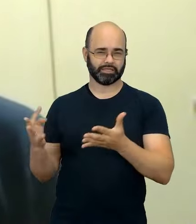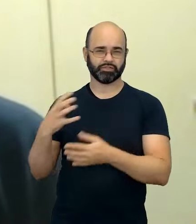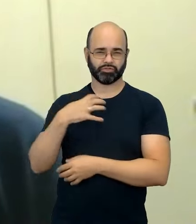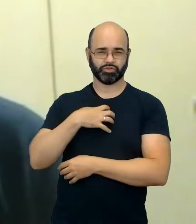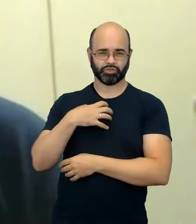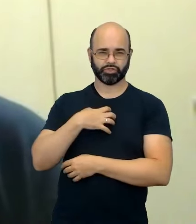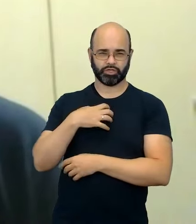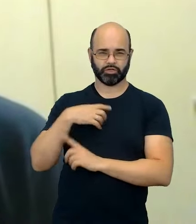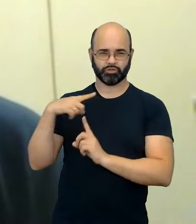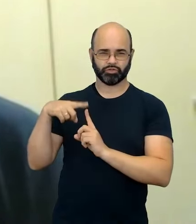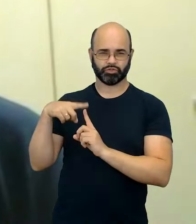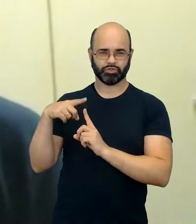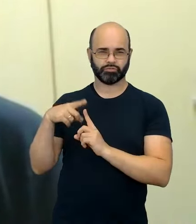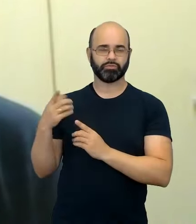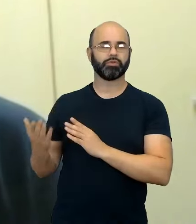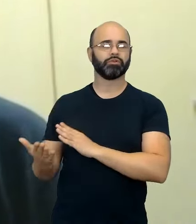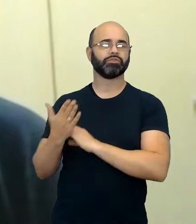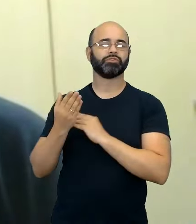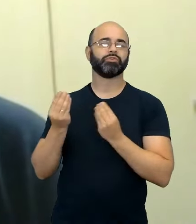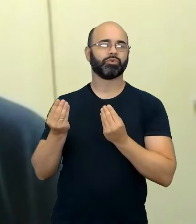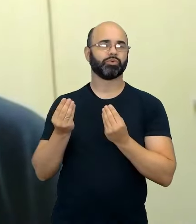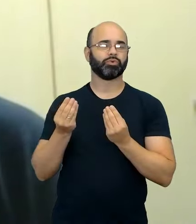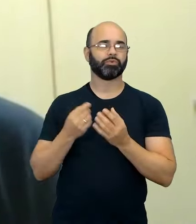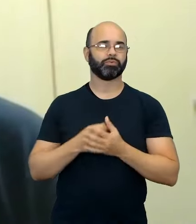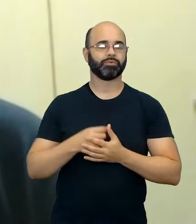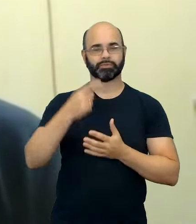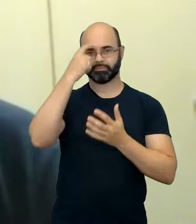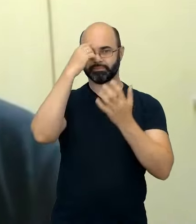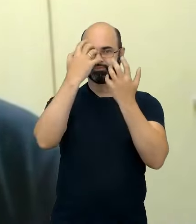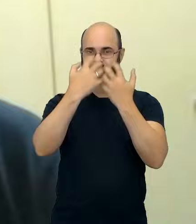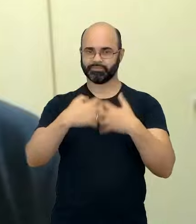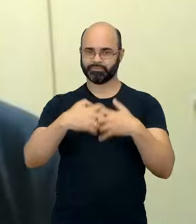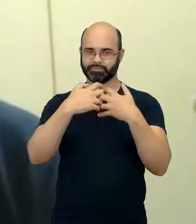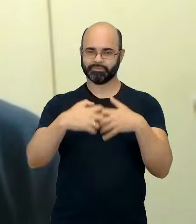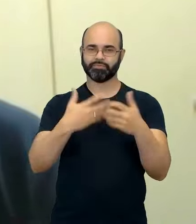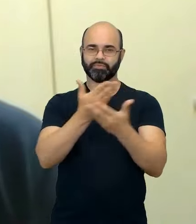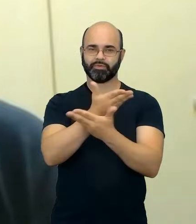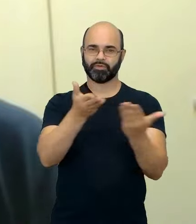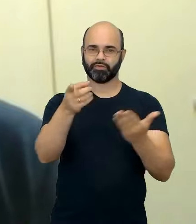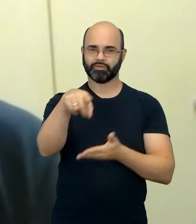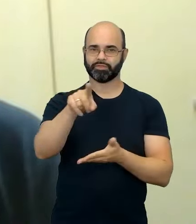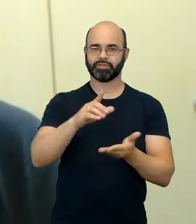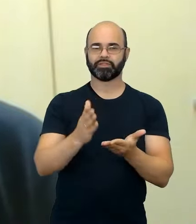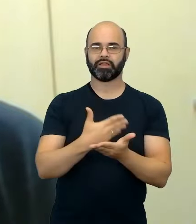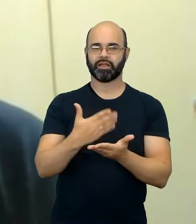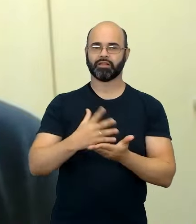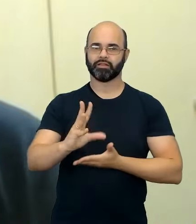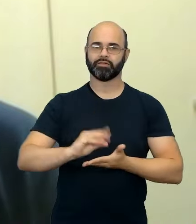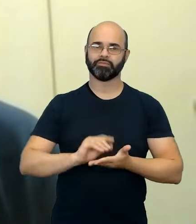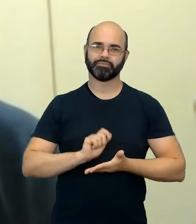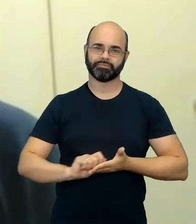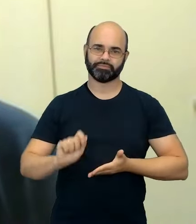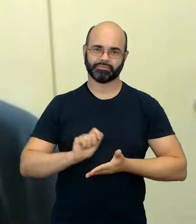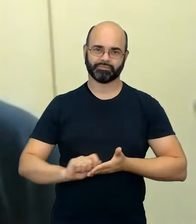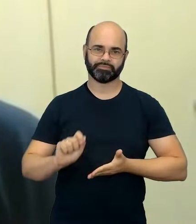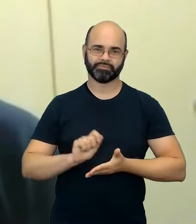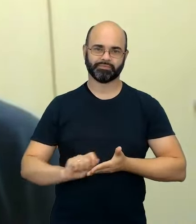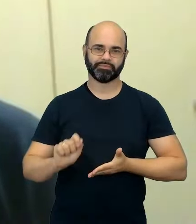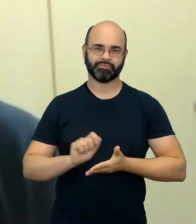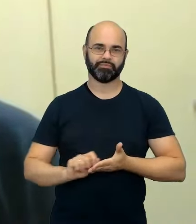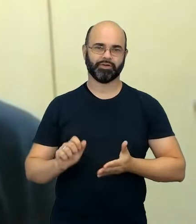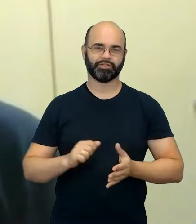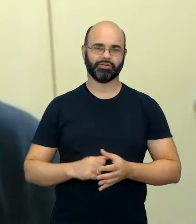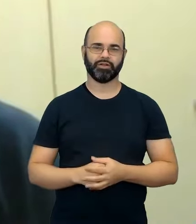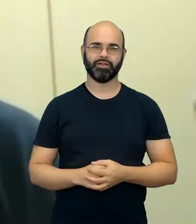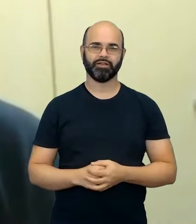pode nos trazer? Essa reflexão que eu deixo para que vocês anotem nos seus cadernos e que vocês,